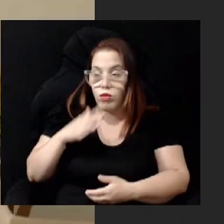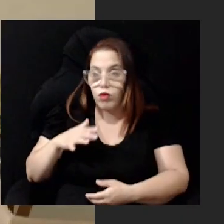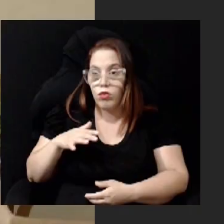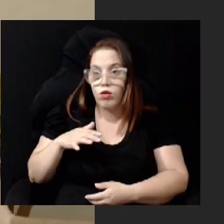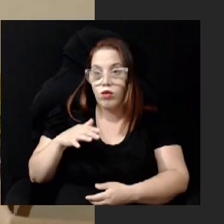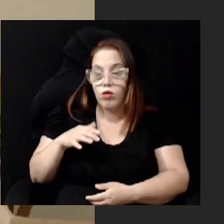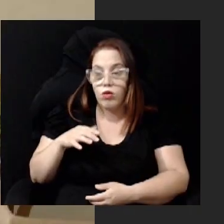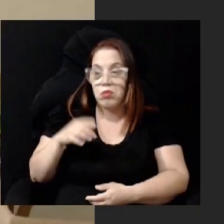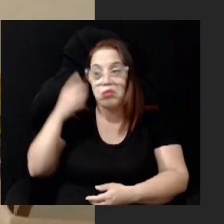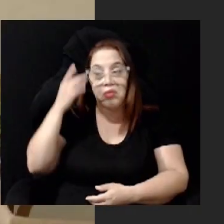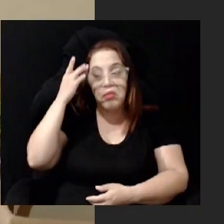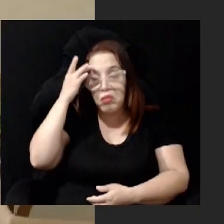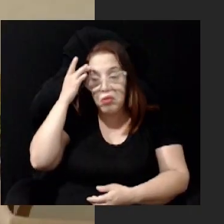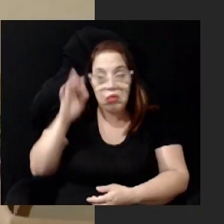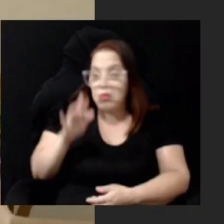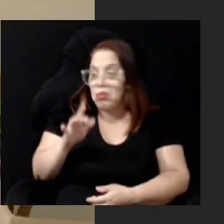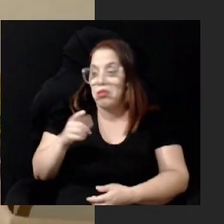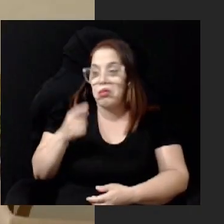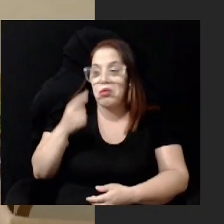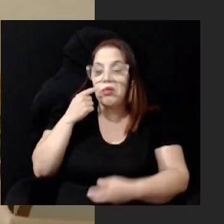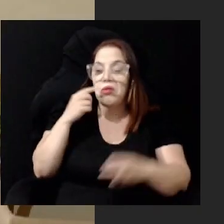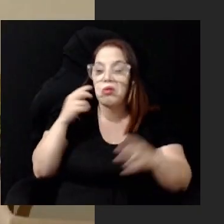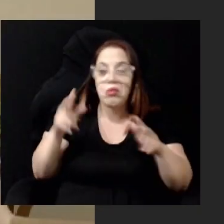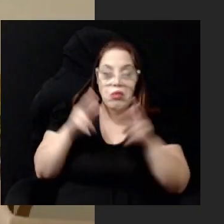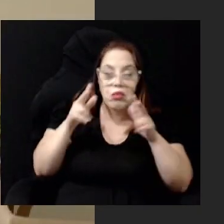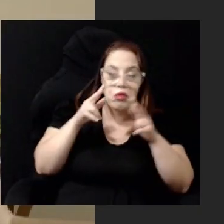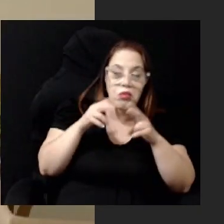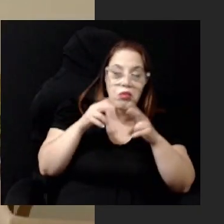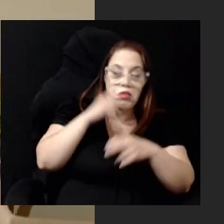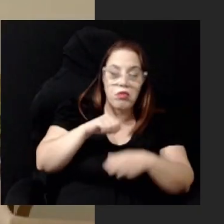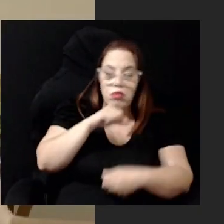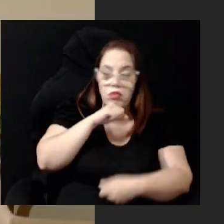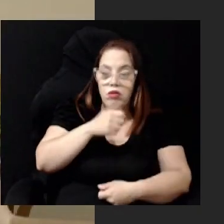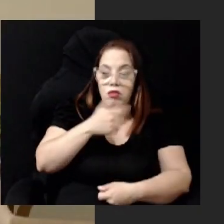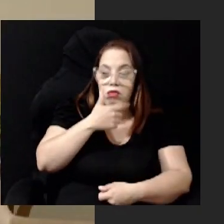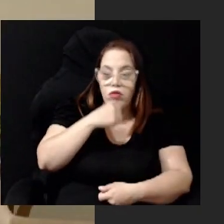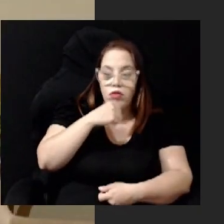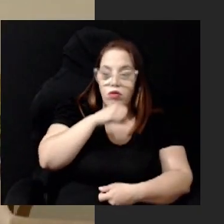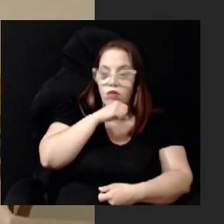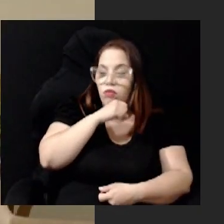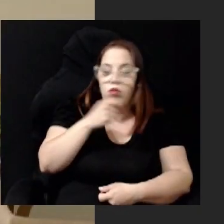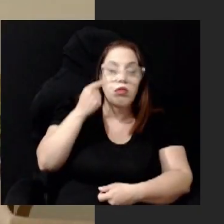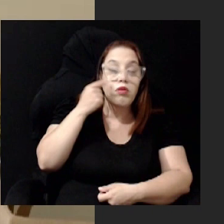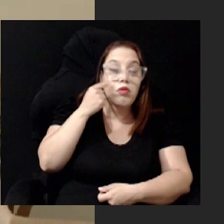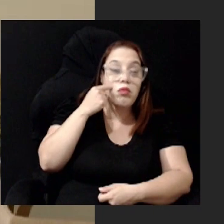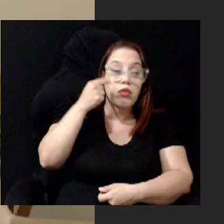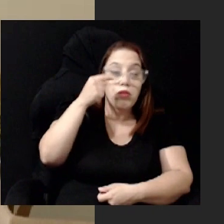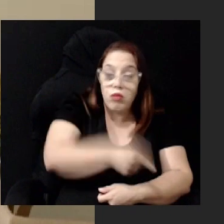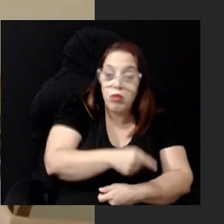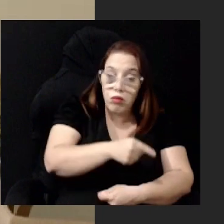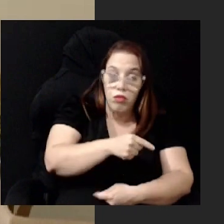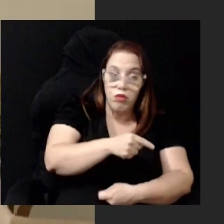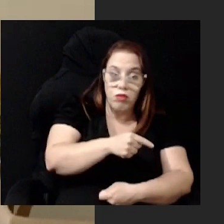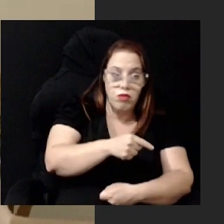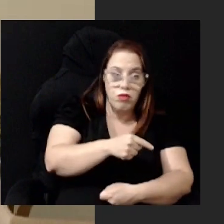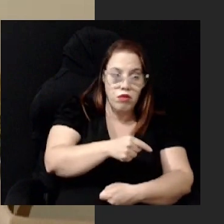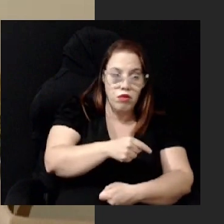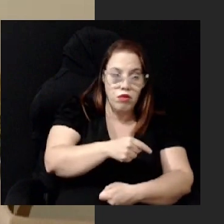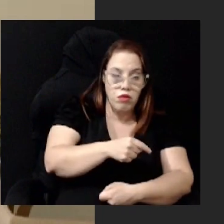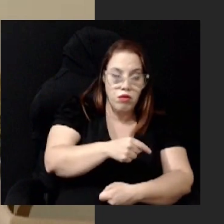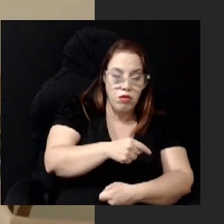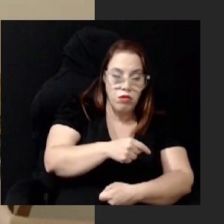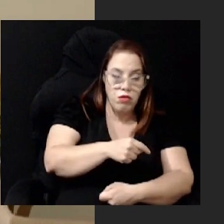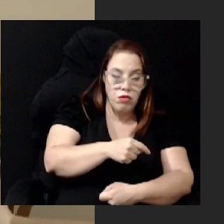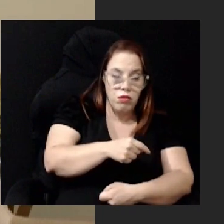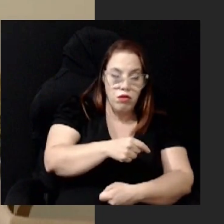não se apercebe a isso, ela não se atenta a isso. Então os pais eles precisam estar muito focados e verem com muita frequência